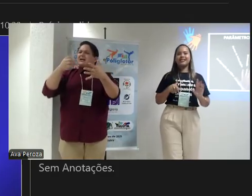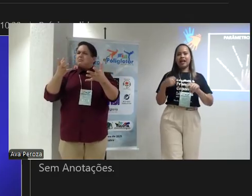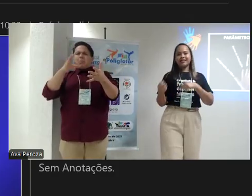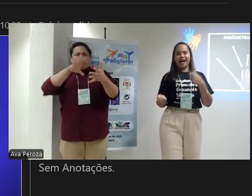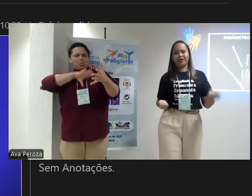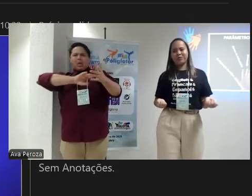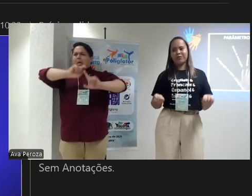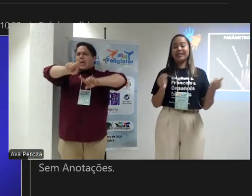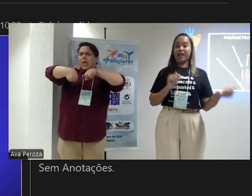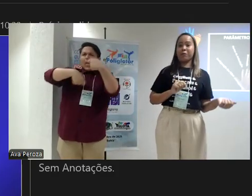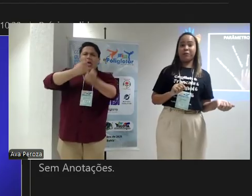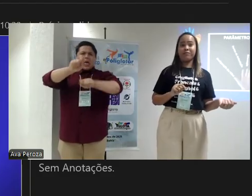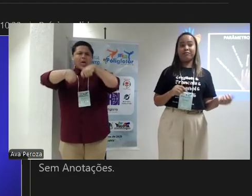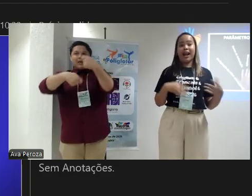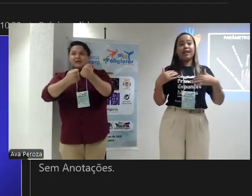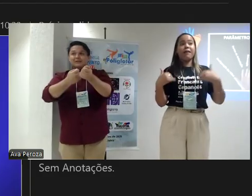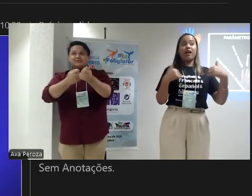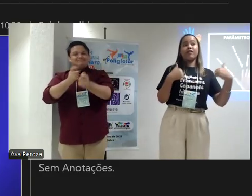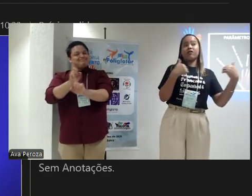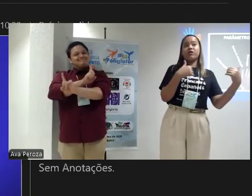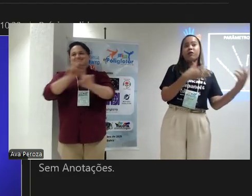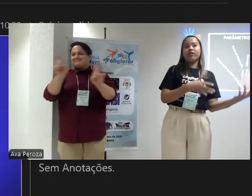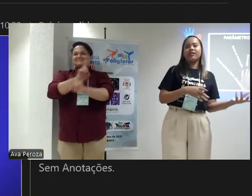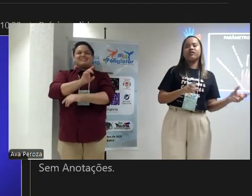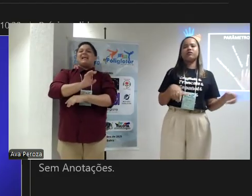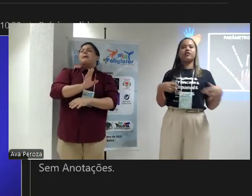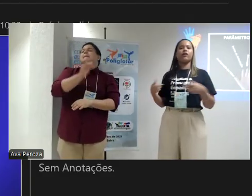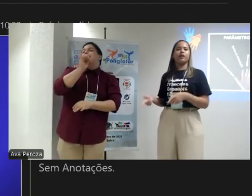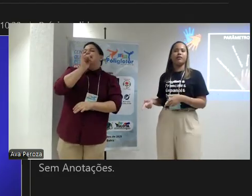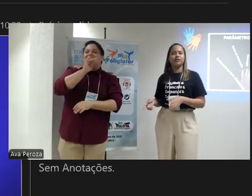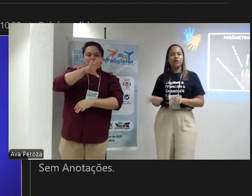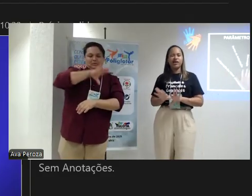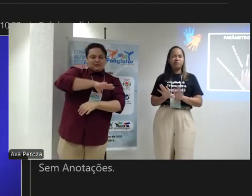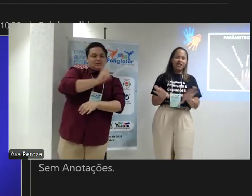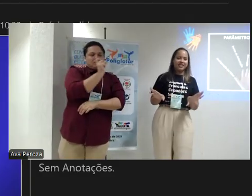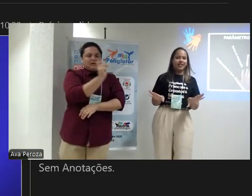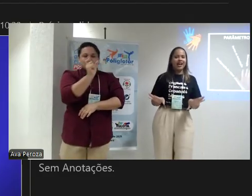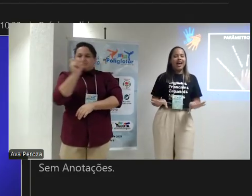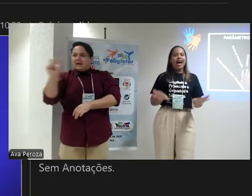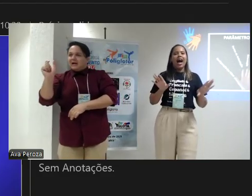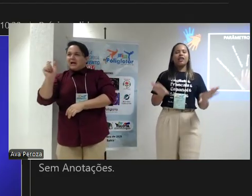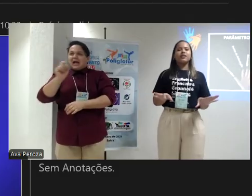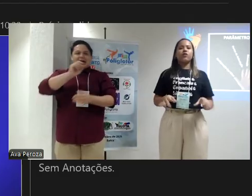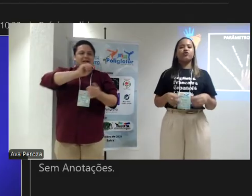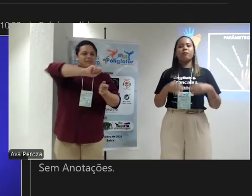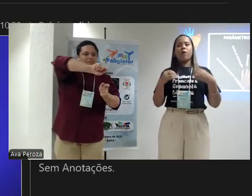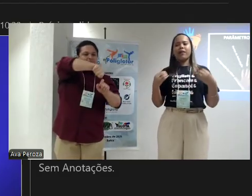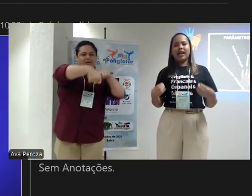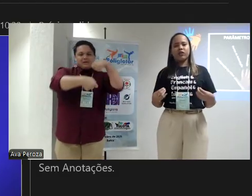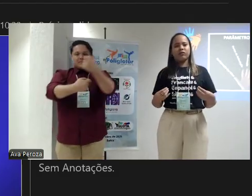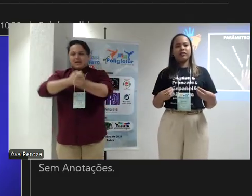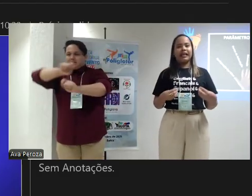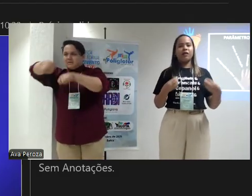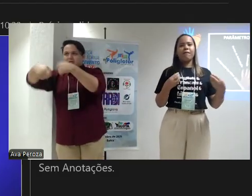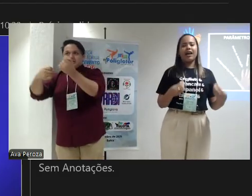português sinalizado. Por exemplo, para cada palavra que eu tenho em português, eu tenho um sinal em Libras. Não é bem assim. A Libras é um idioma